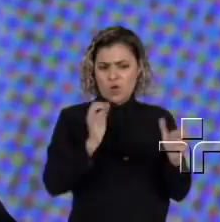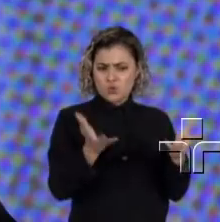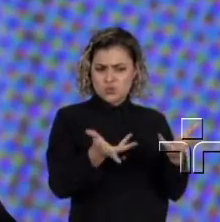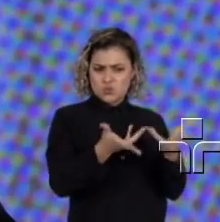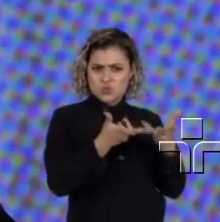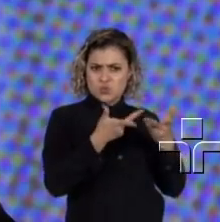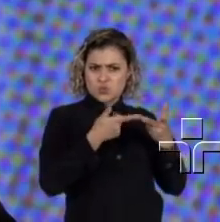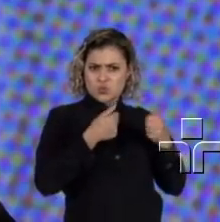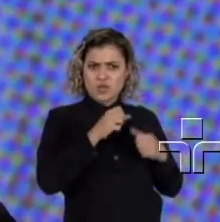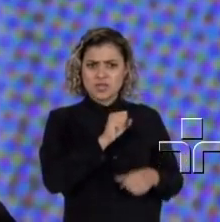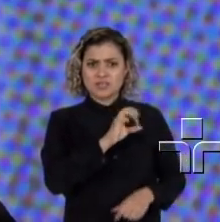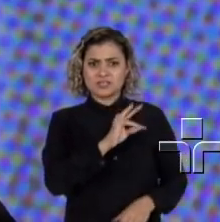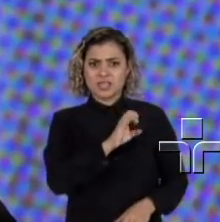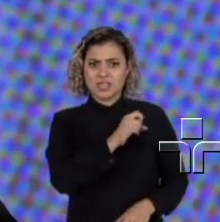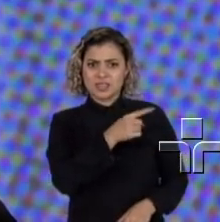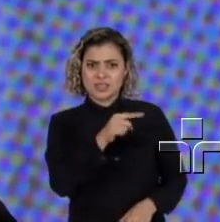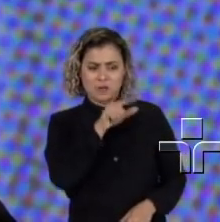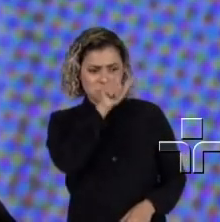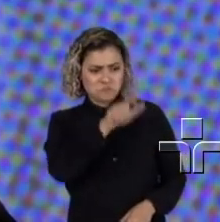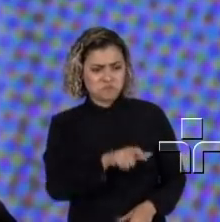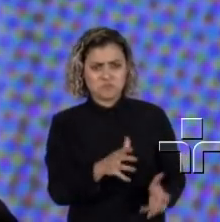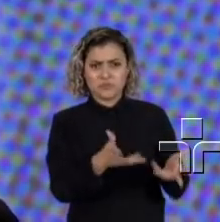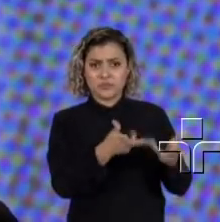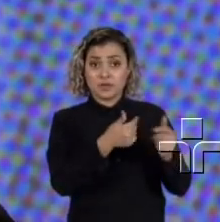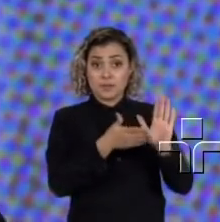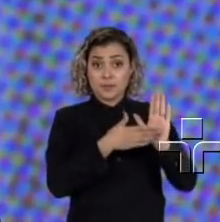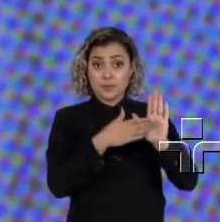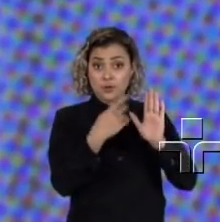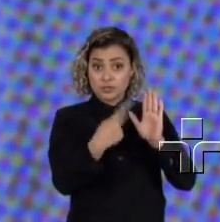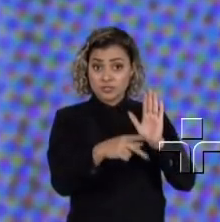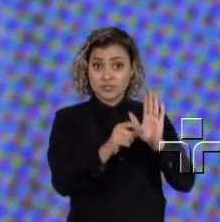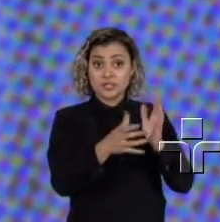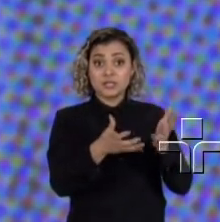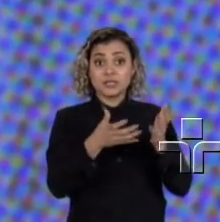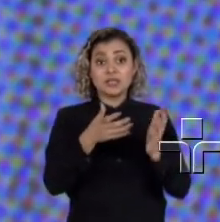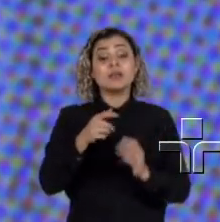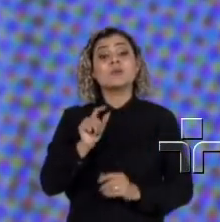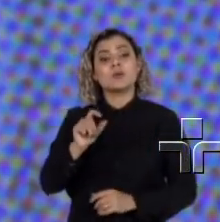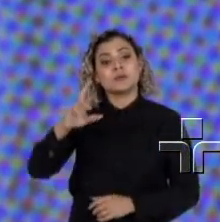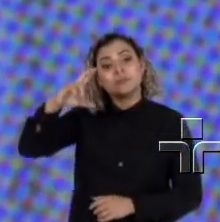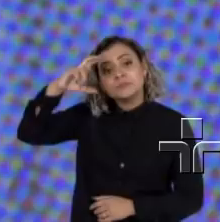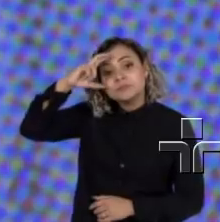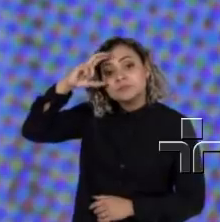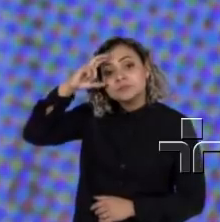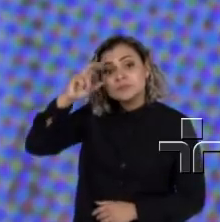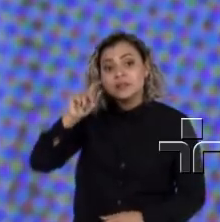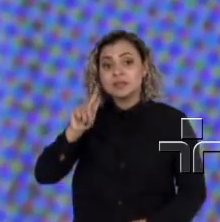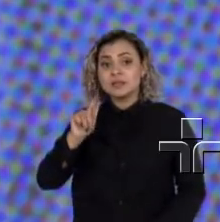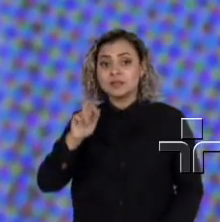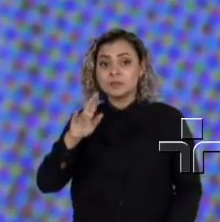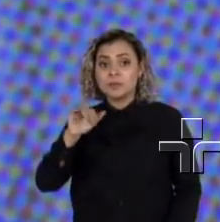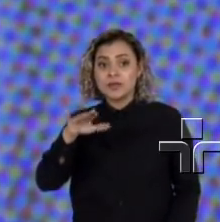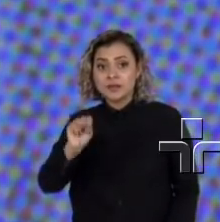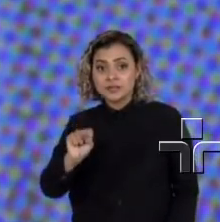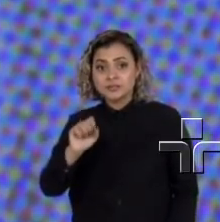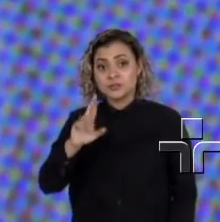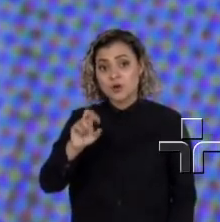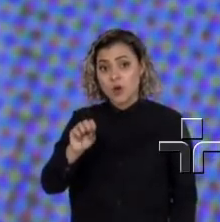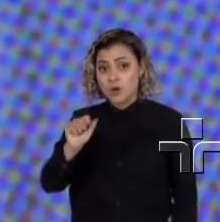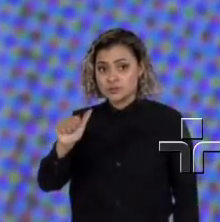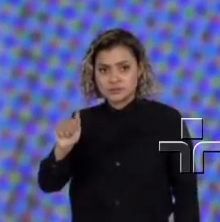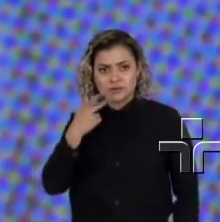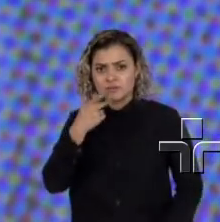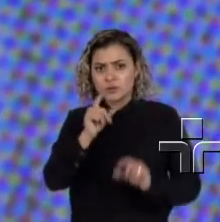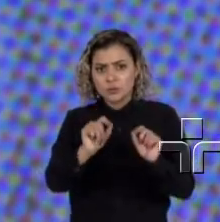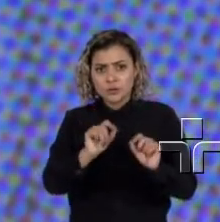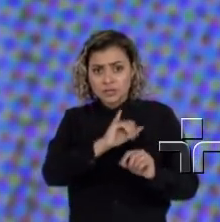personagem fantástico. A propósito dele, Guimarães Rosa escreveu, quando ele se levanta, o